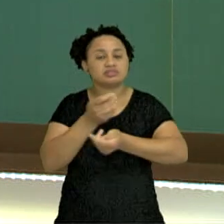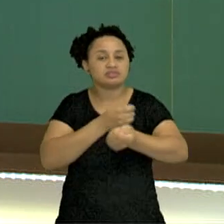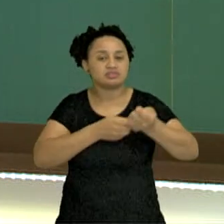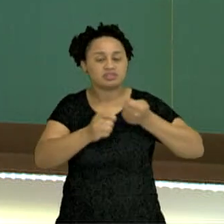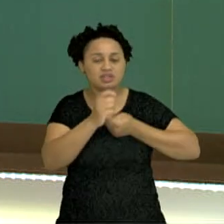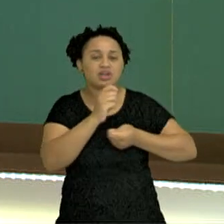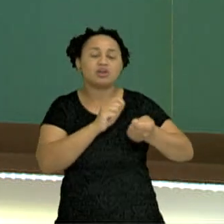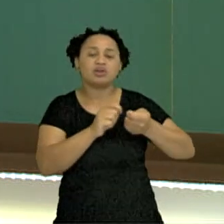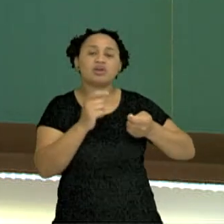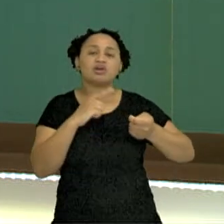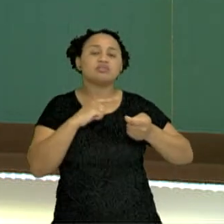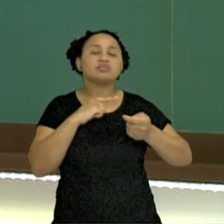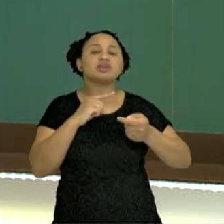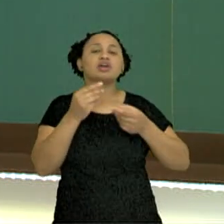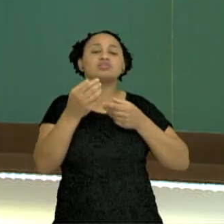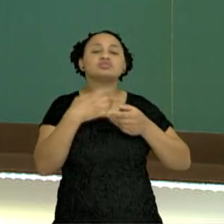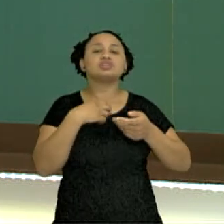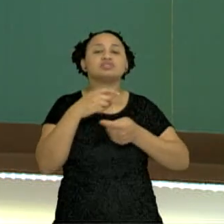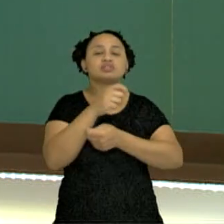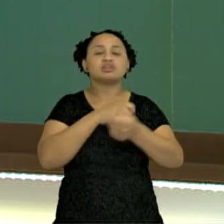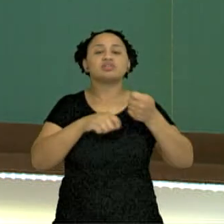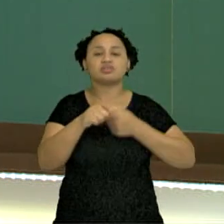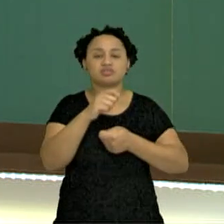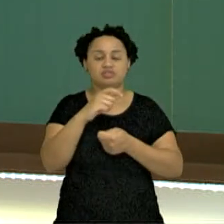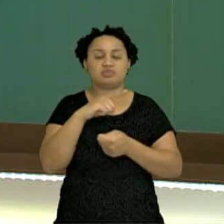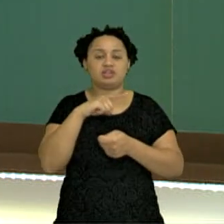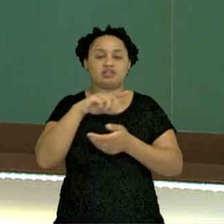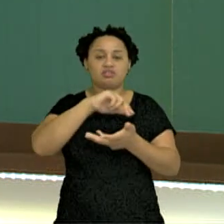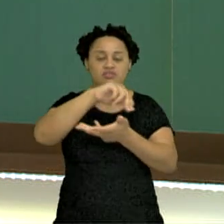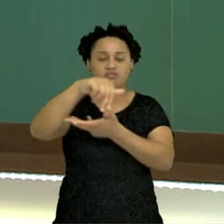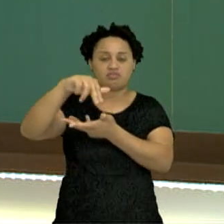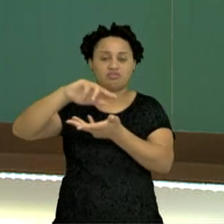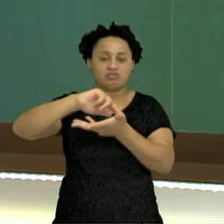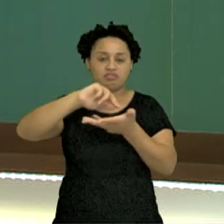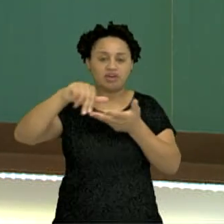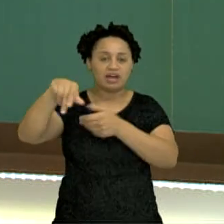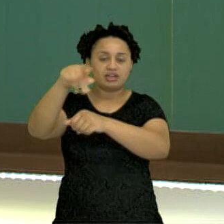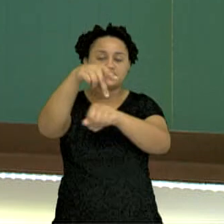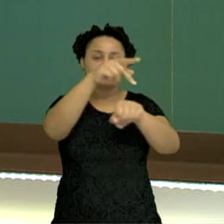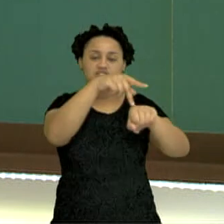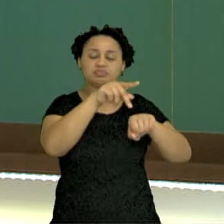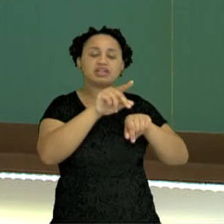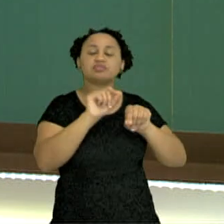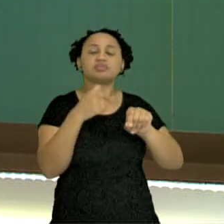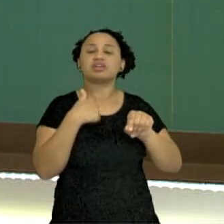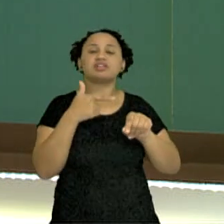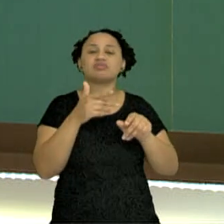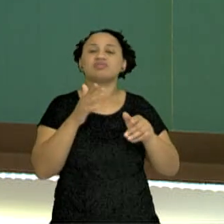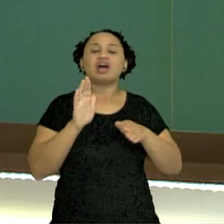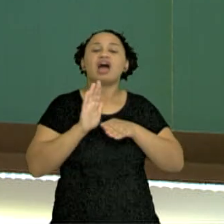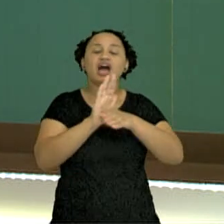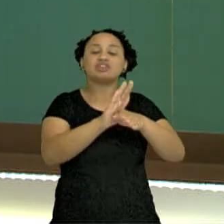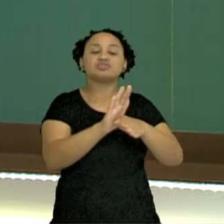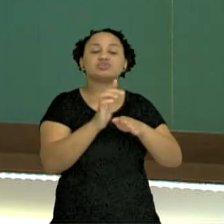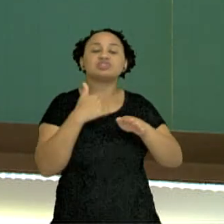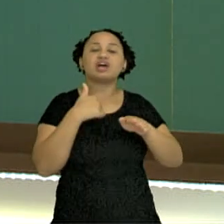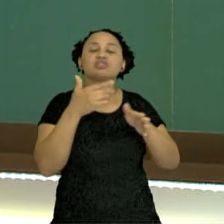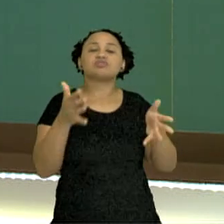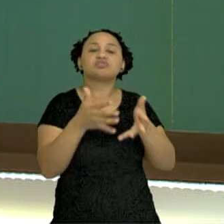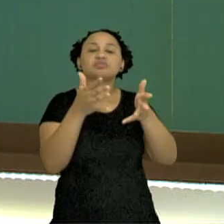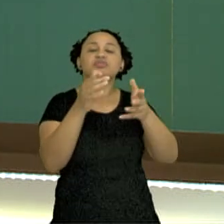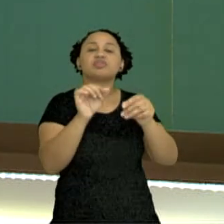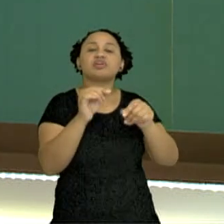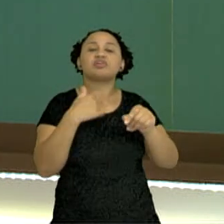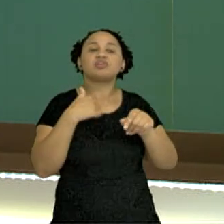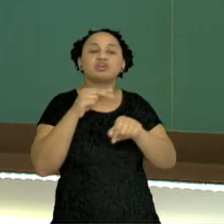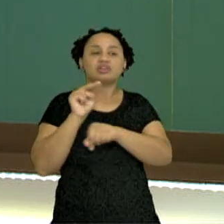econômicas adotadas pelos diferentes países, a fim de não favorecer, não incentivar a